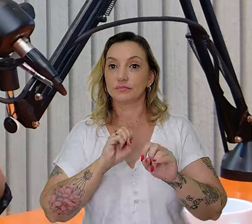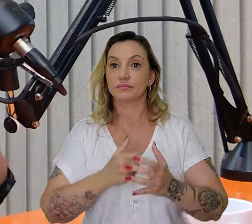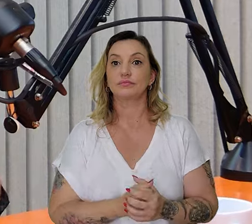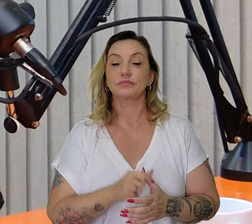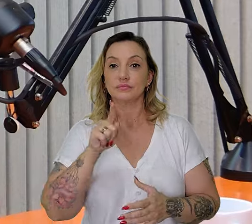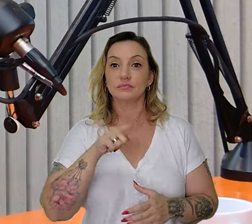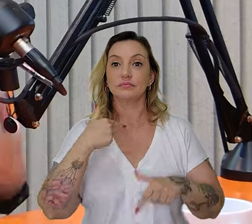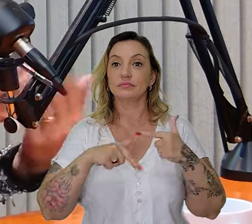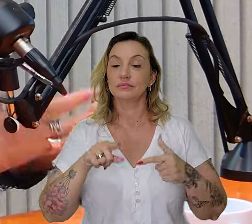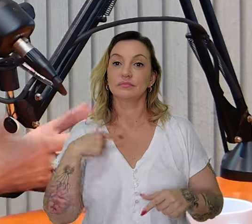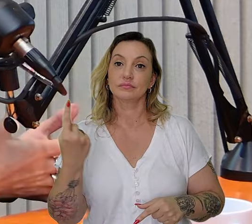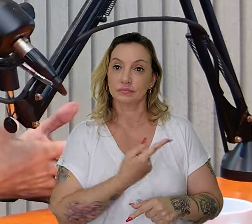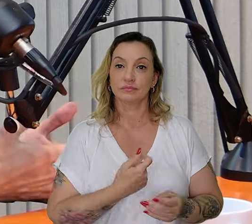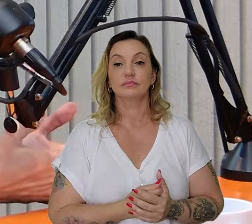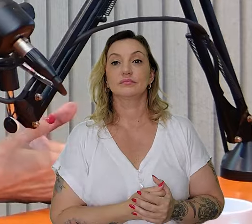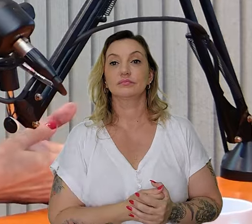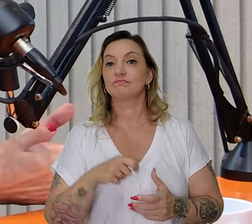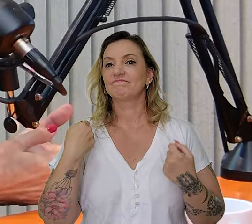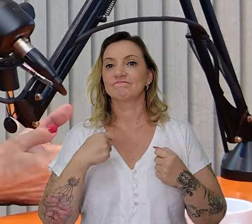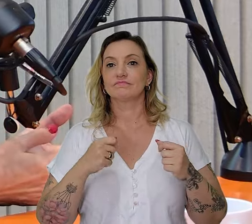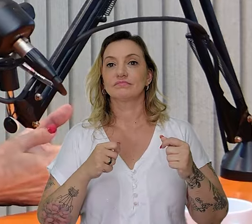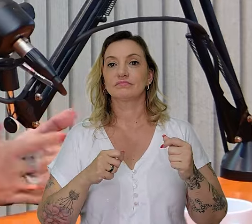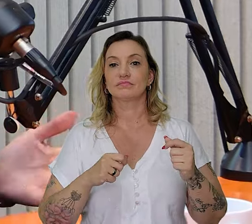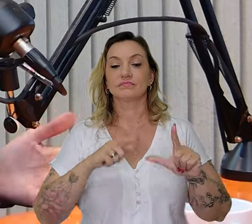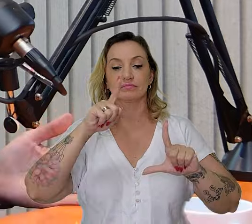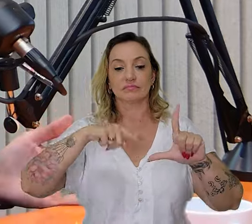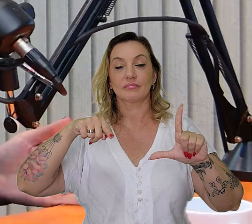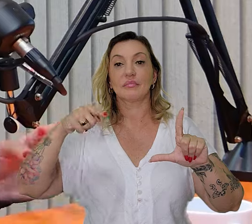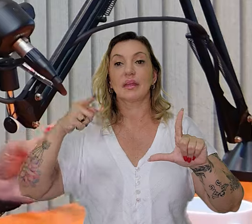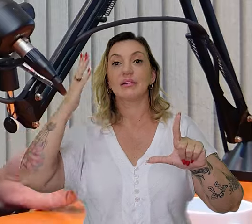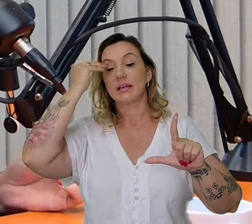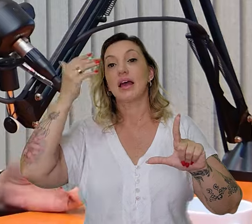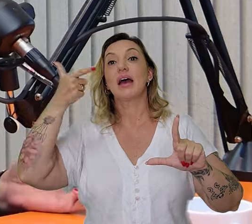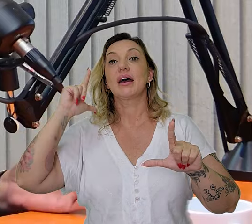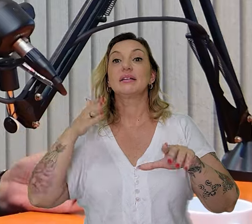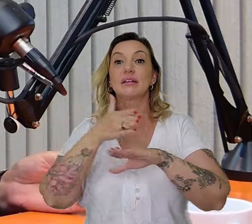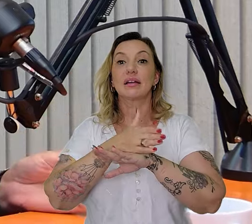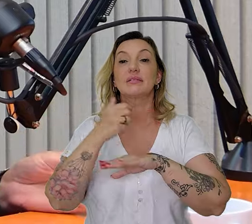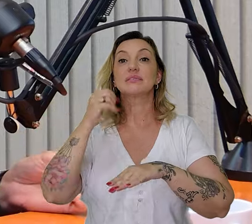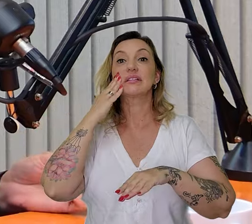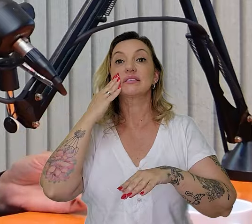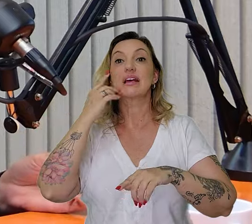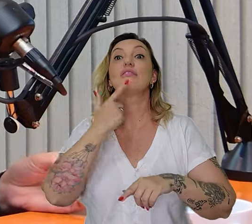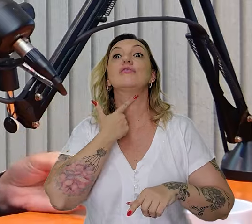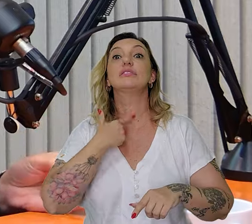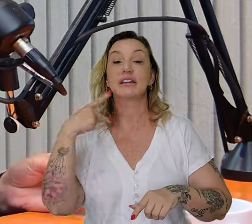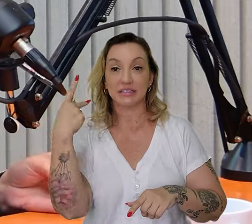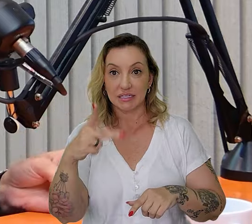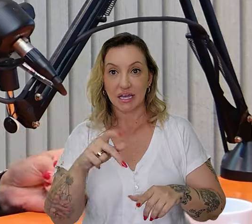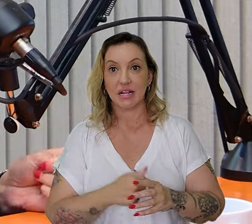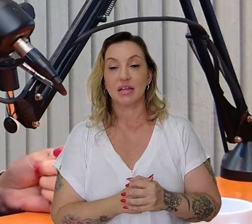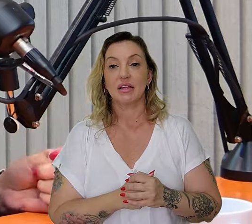então a gente não precisa medir o que o aluno sabe antes dele entrar para estudar a gente precisa medir a vontade dele e o preparo para